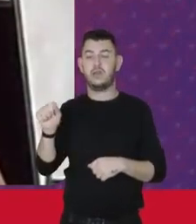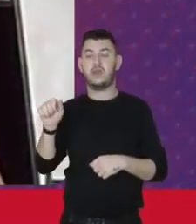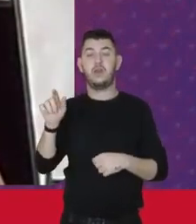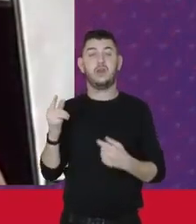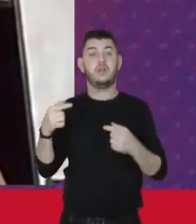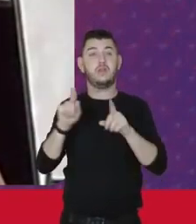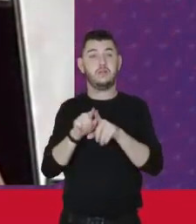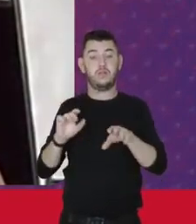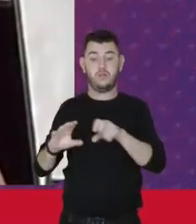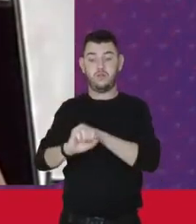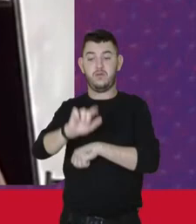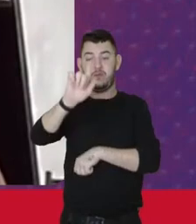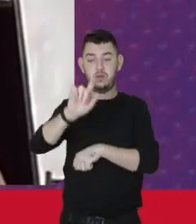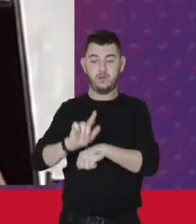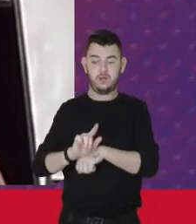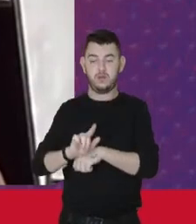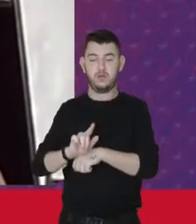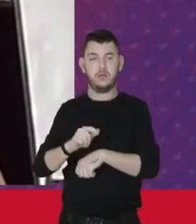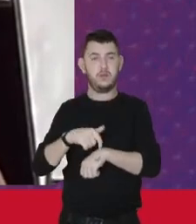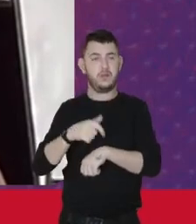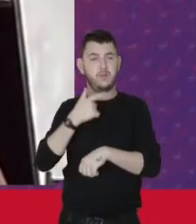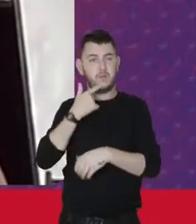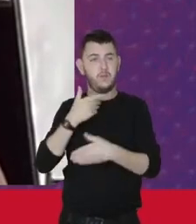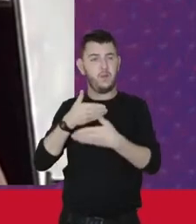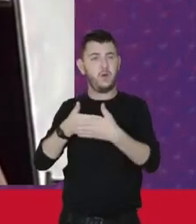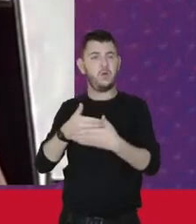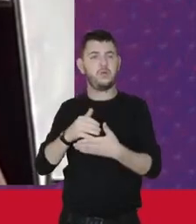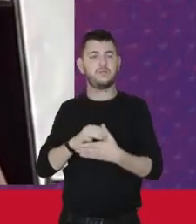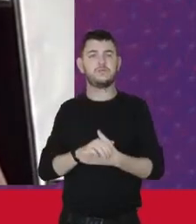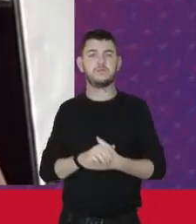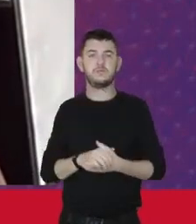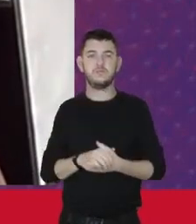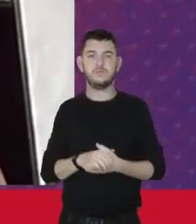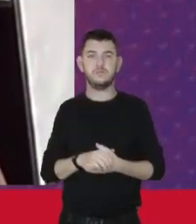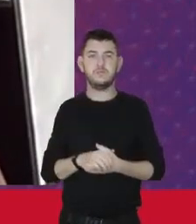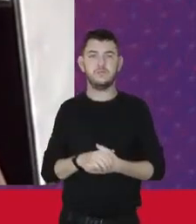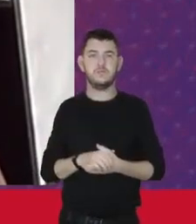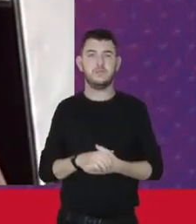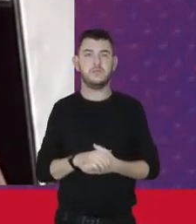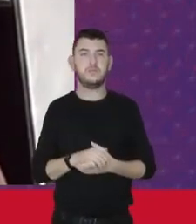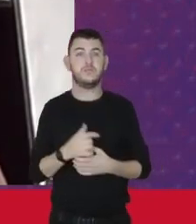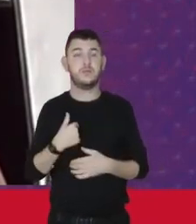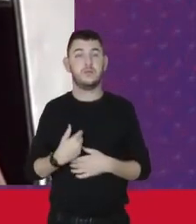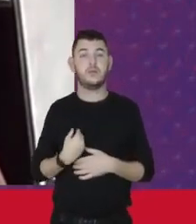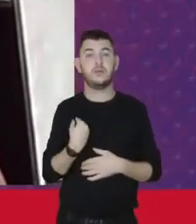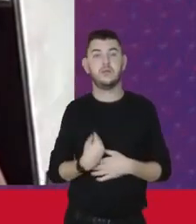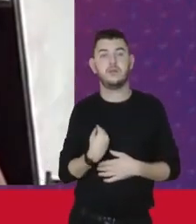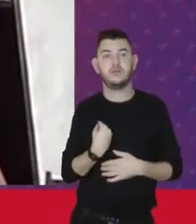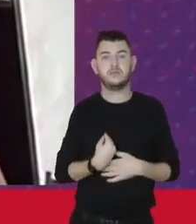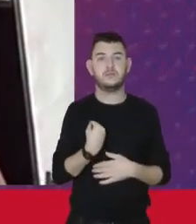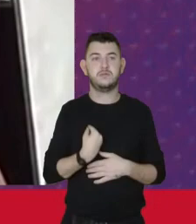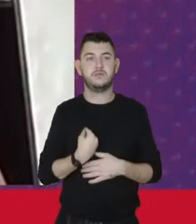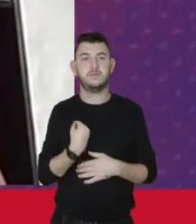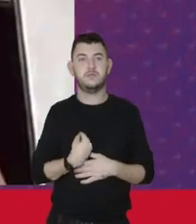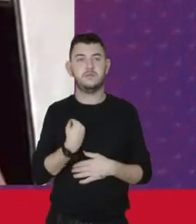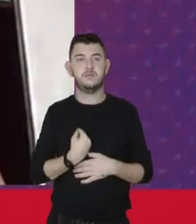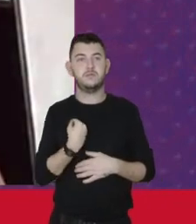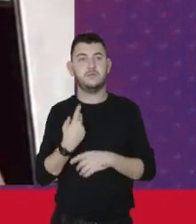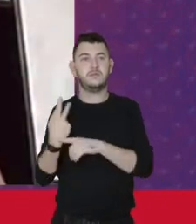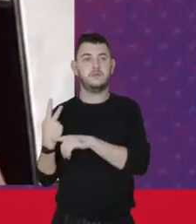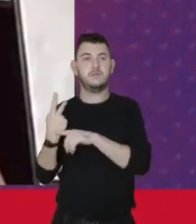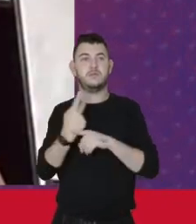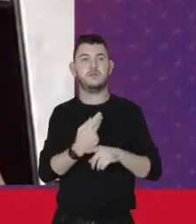pouco tempo, quer dizer, um ano. E estou em busca